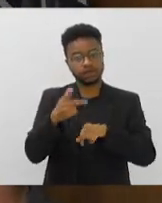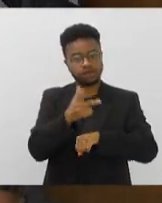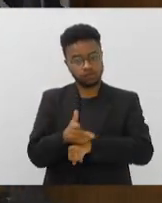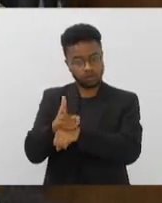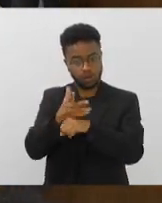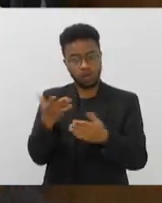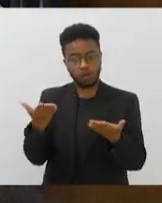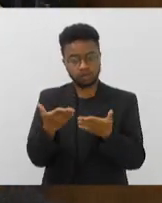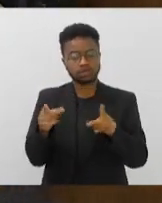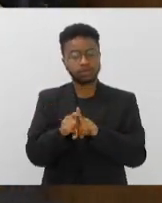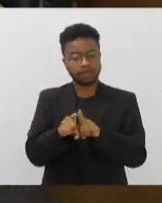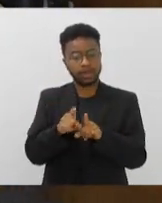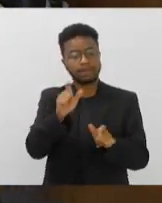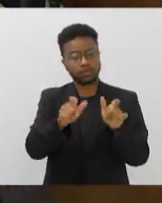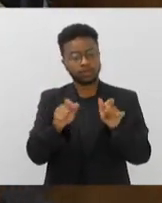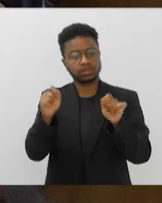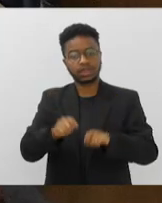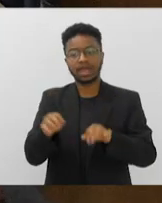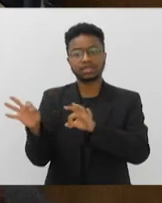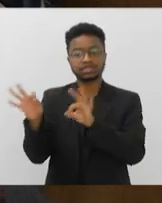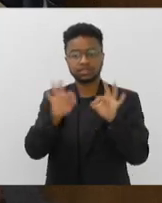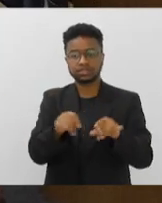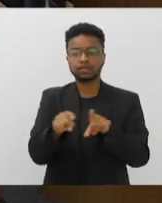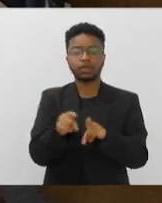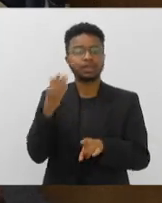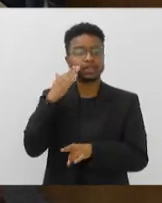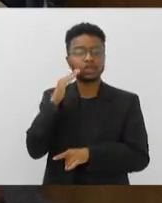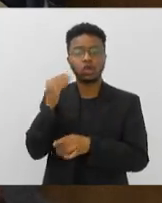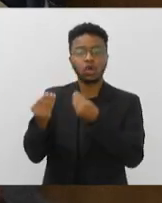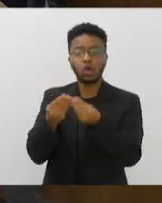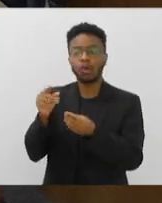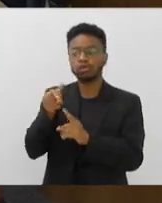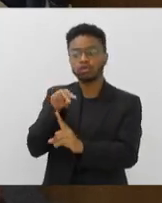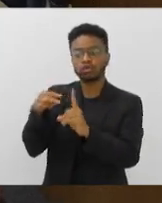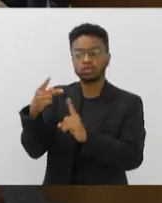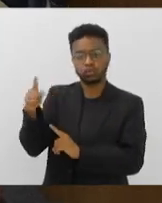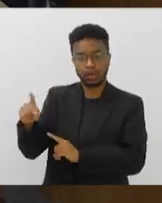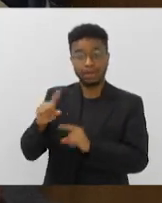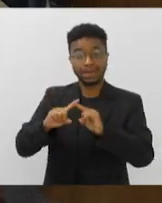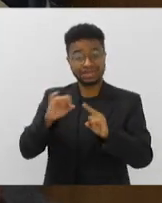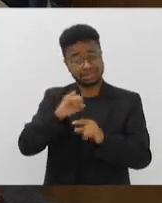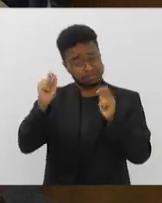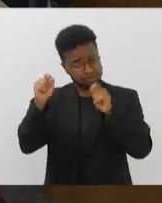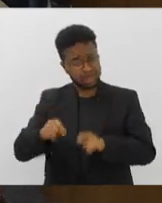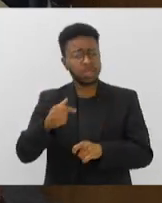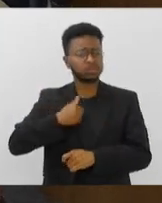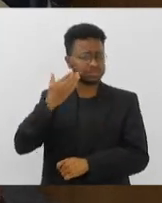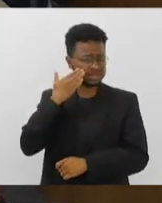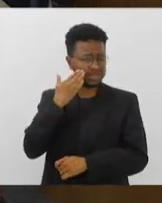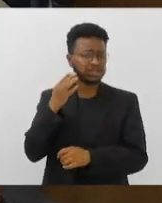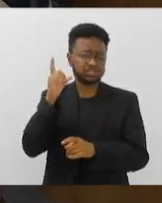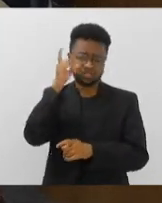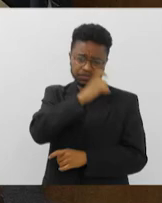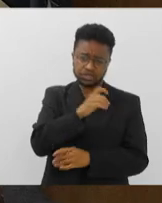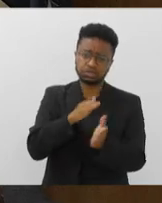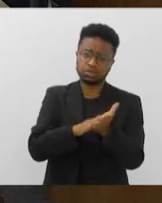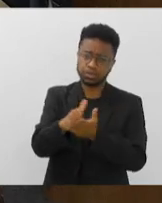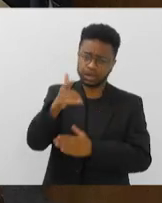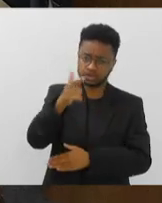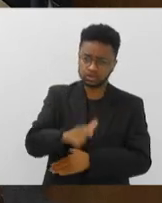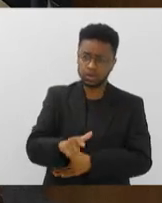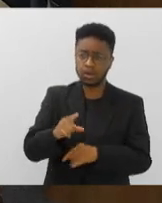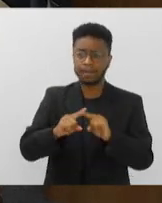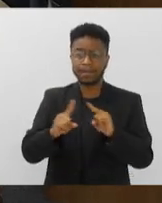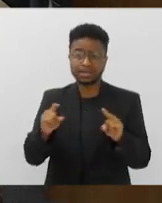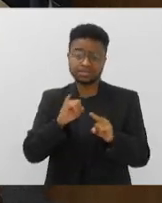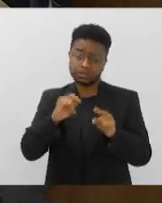que as pessoas possam ver possam Ass possam entender da sua fala também mas se puder sei que dá trabalho reinstalar publicar mas se puder e